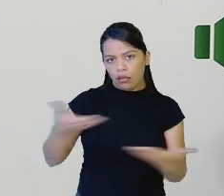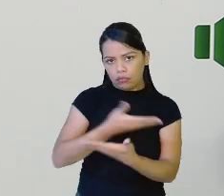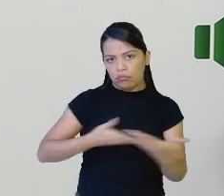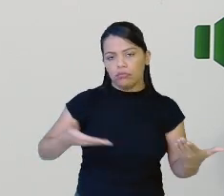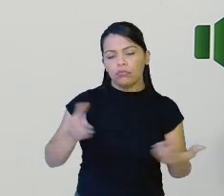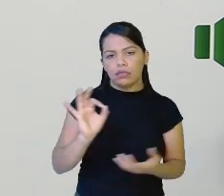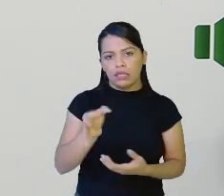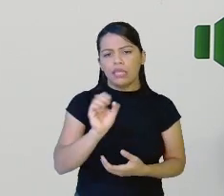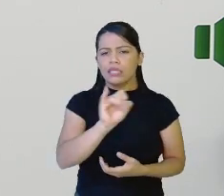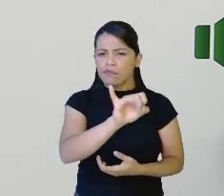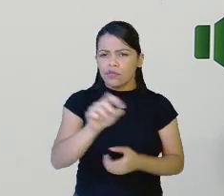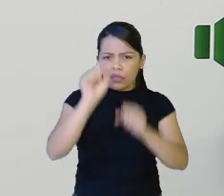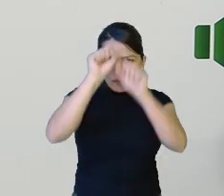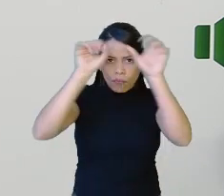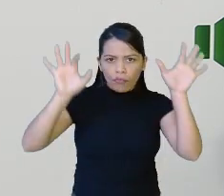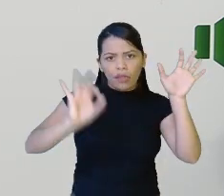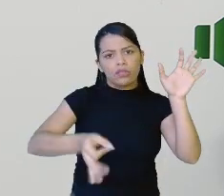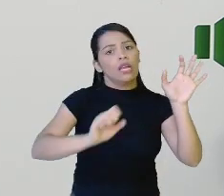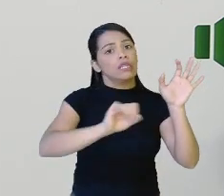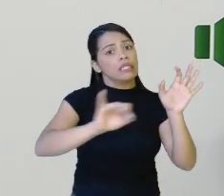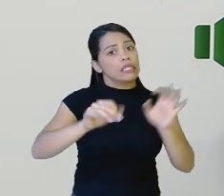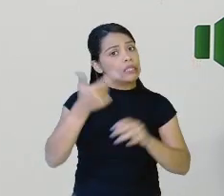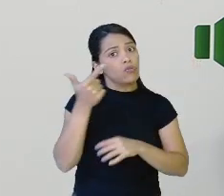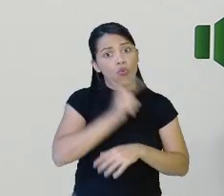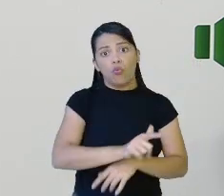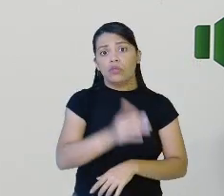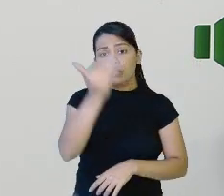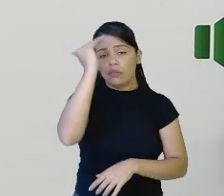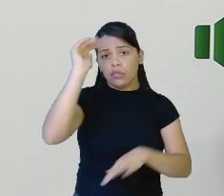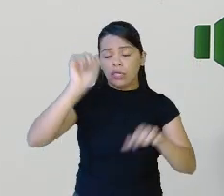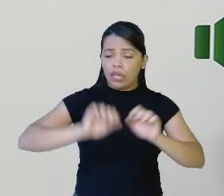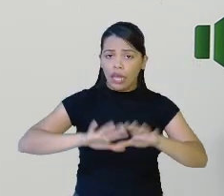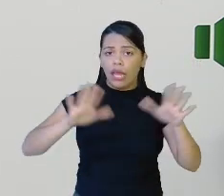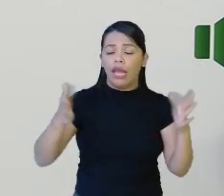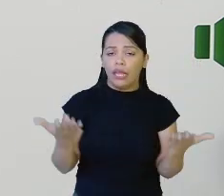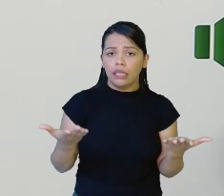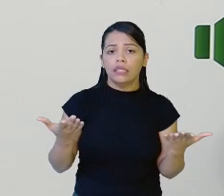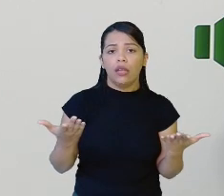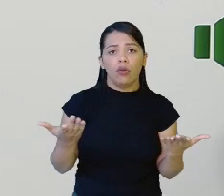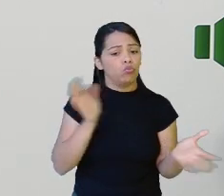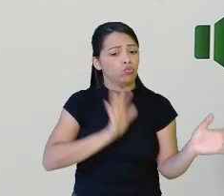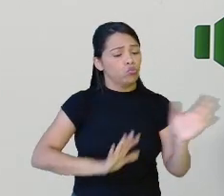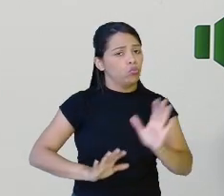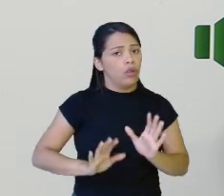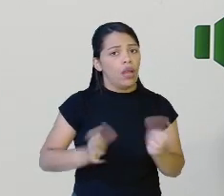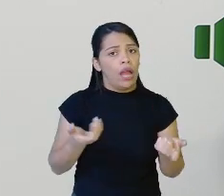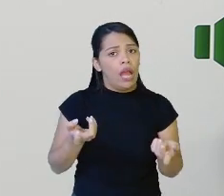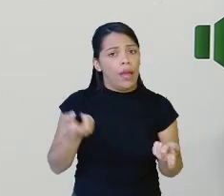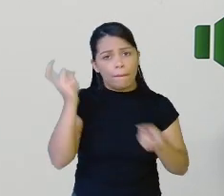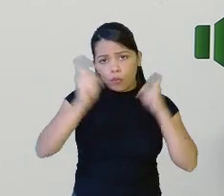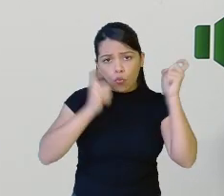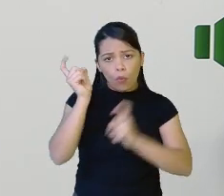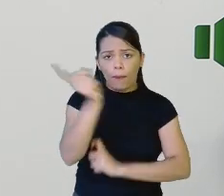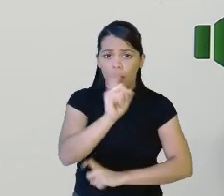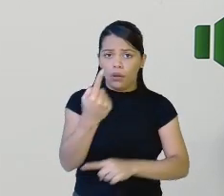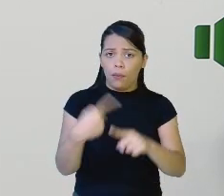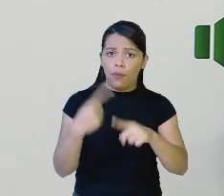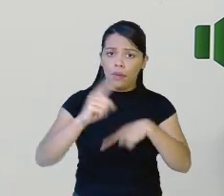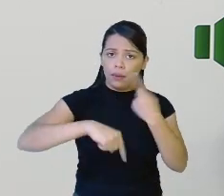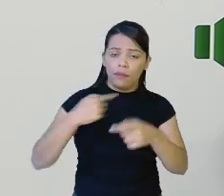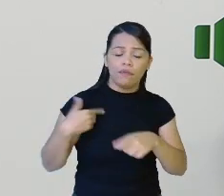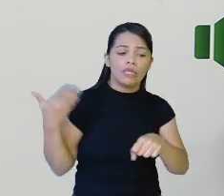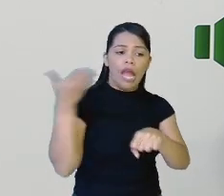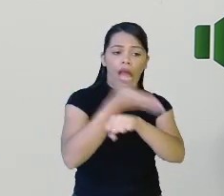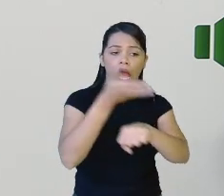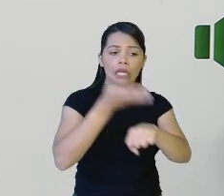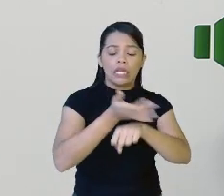se preocupe. Anote aí, quando acabar a aula, que ela for lá para o YouTube, você coloca no chat, coloca teu nome lá, que aqui eu vou ter o